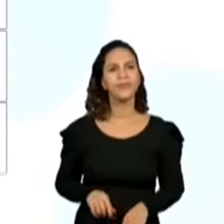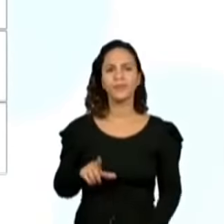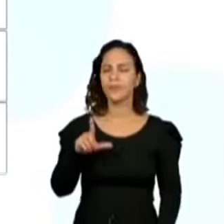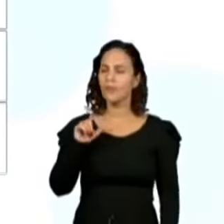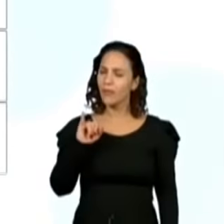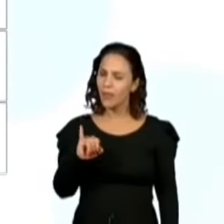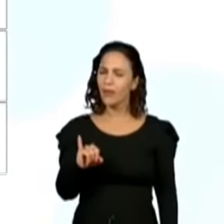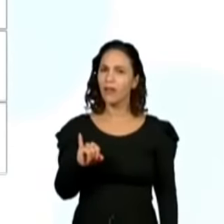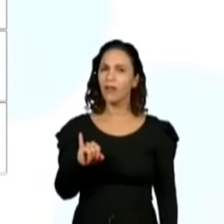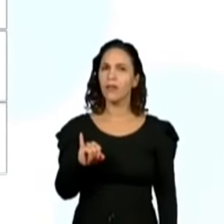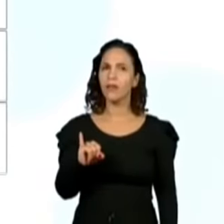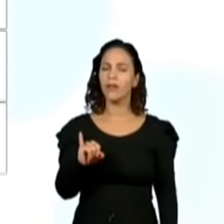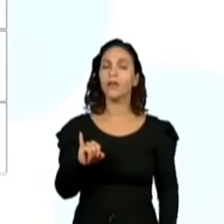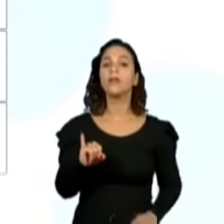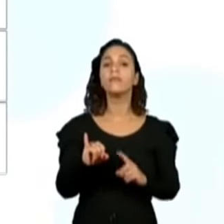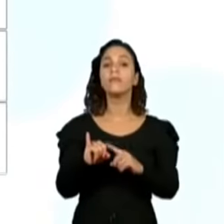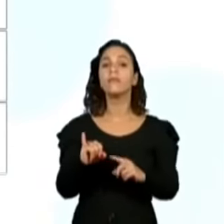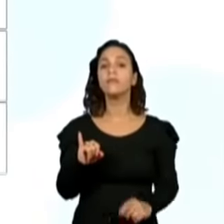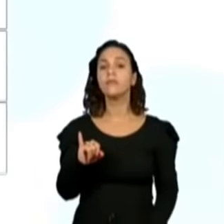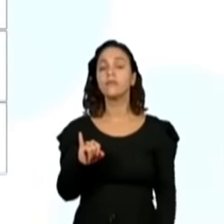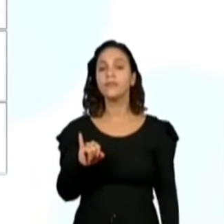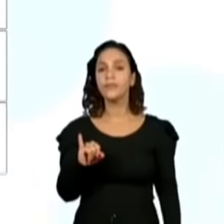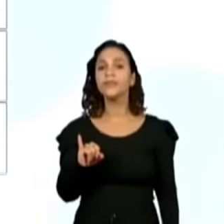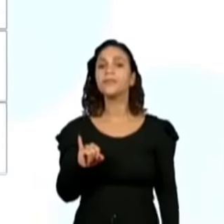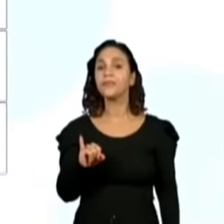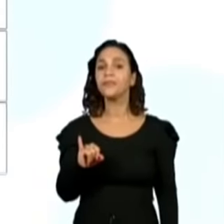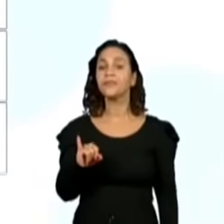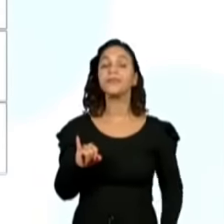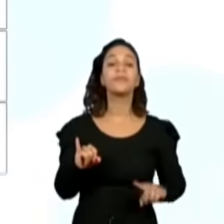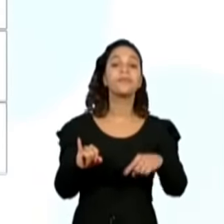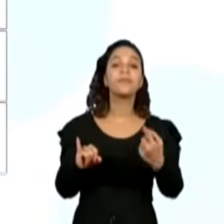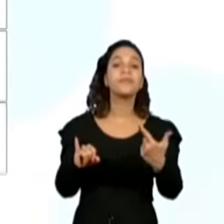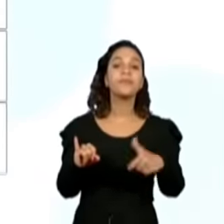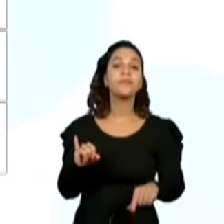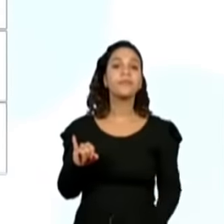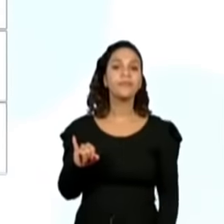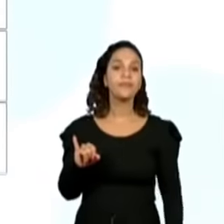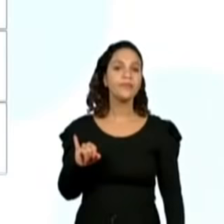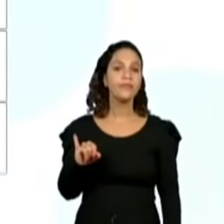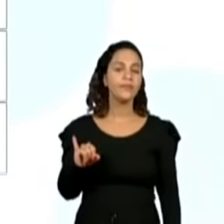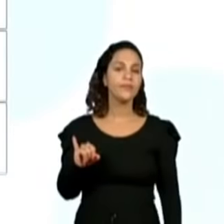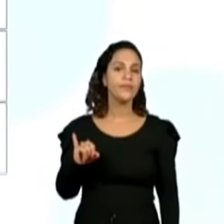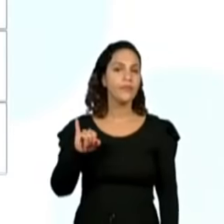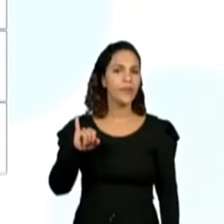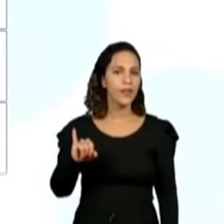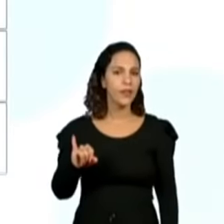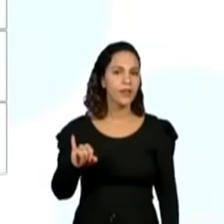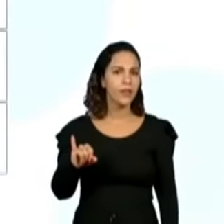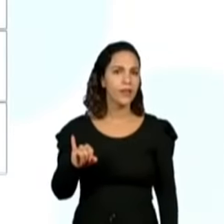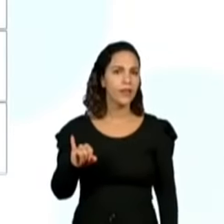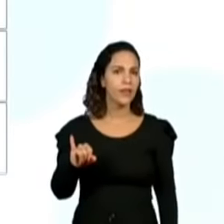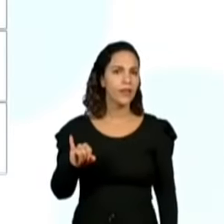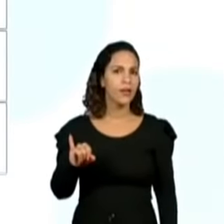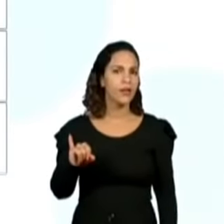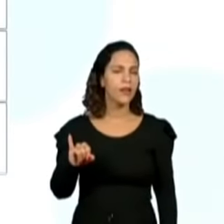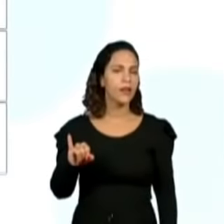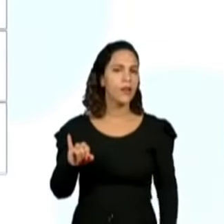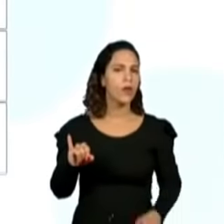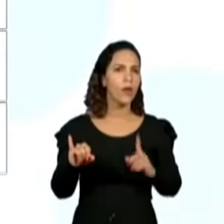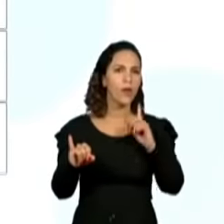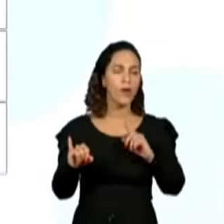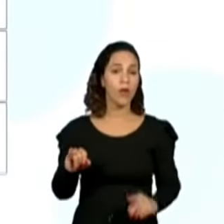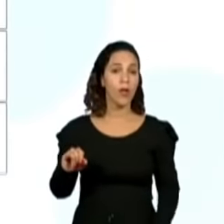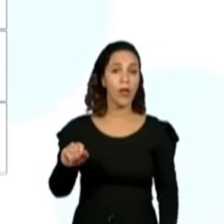Ílio. Começa com I. Muito bem. E a partir daí, ílio tem a sonoridade